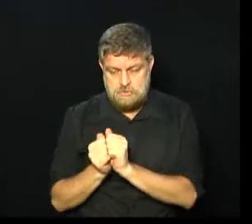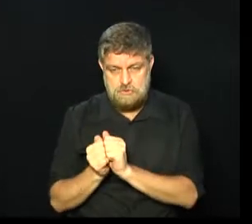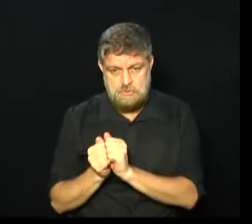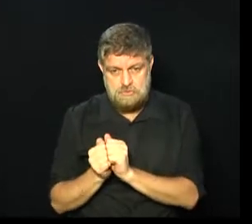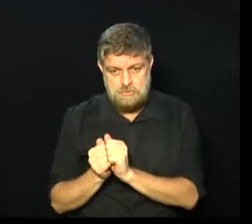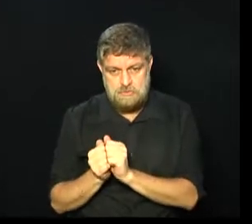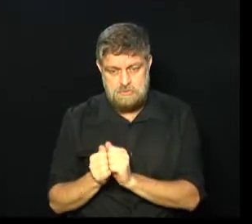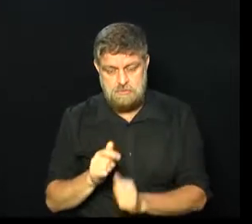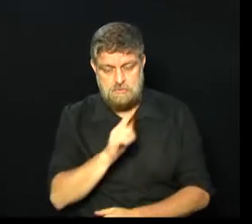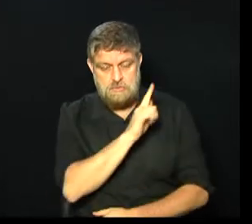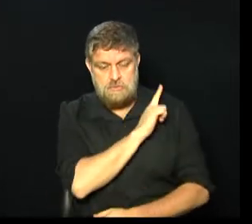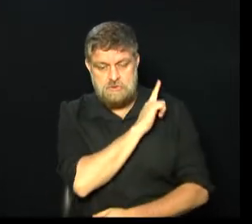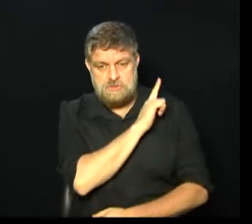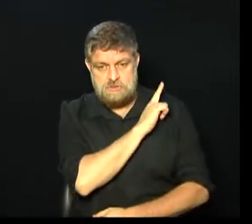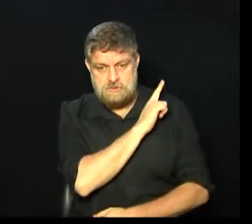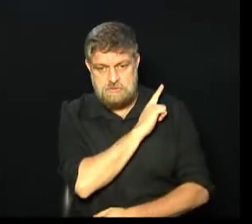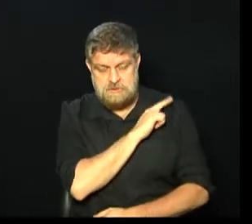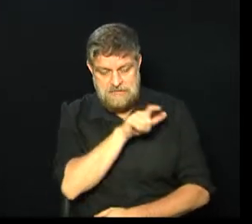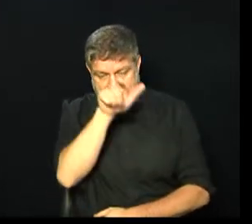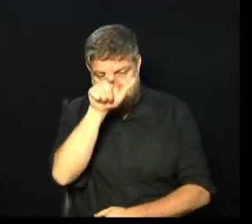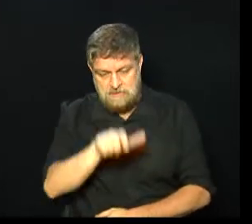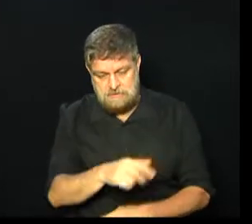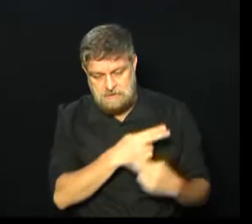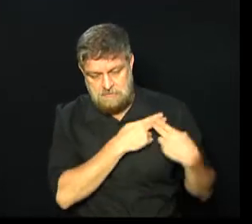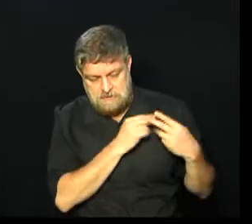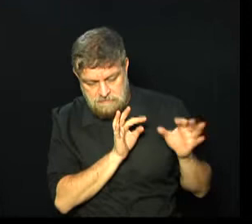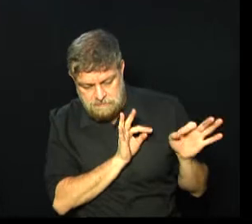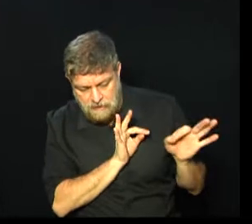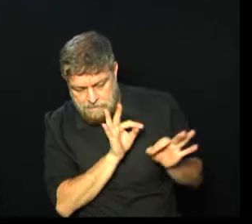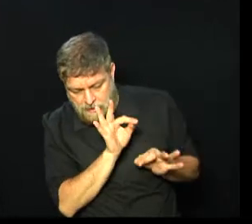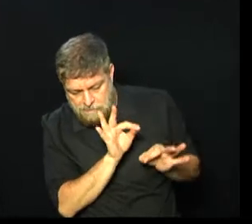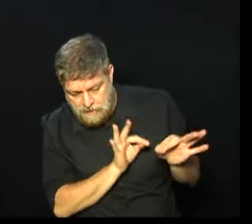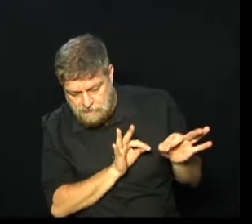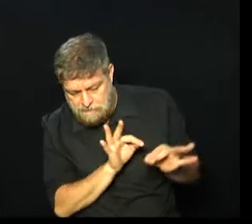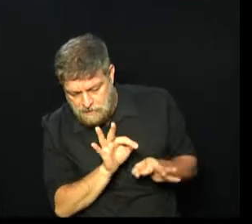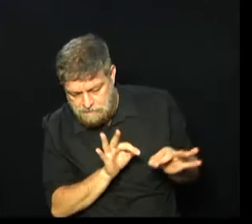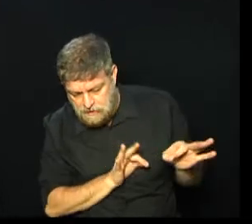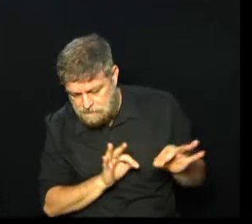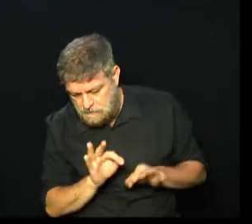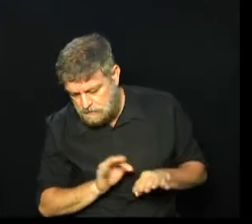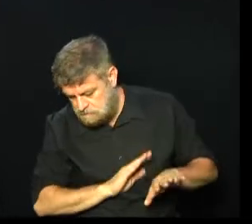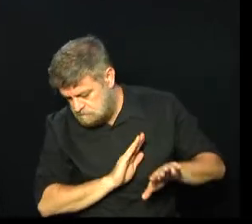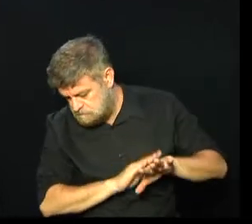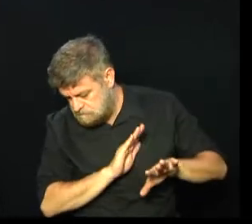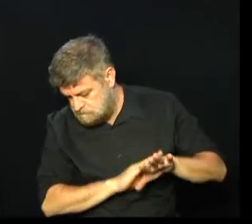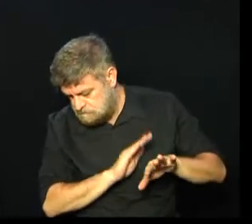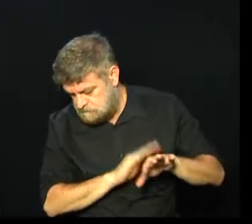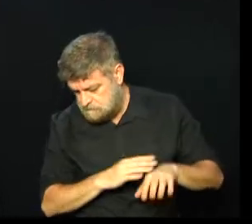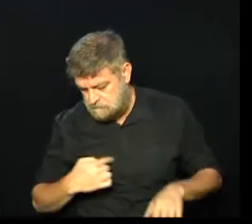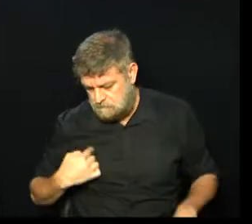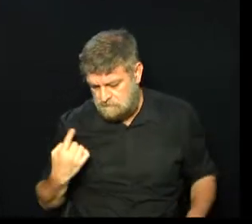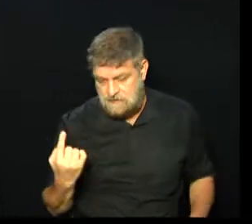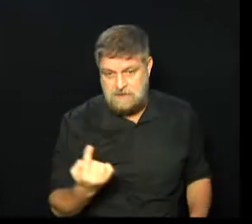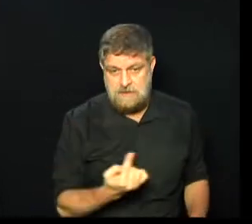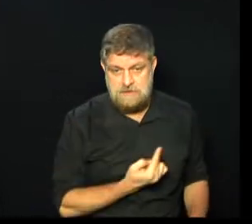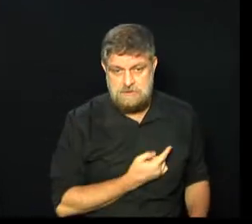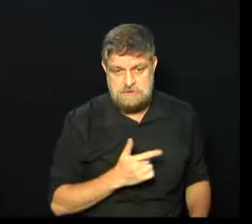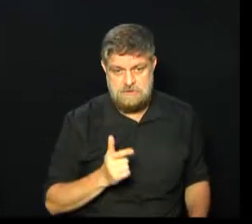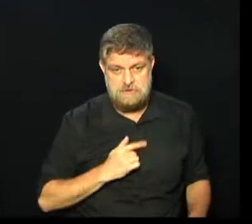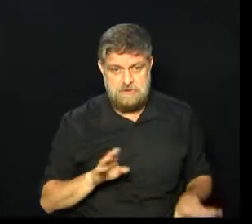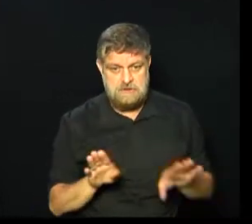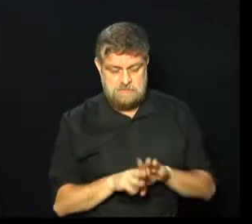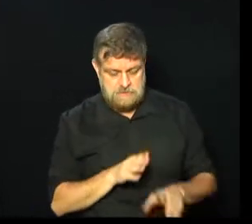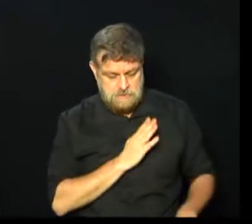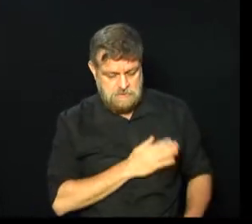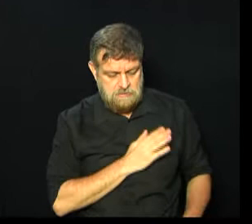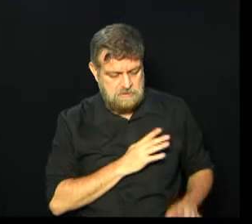os gestores, com quem está atrás dessa organização toda. A gente está aqui também de coração aberto